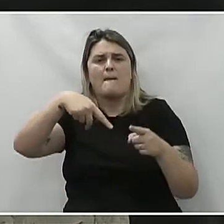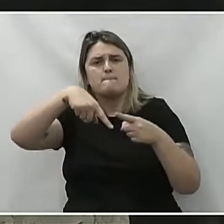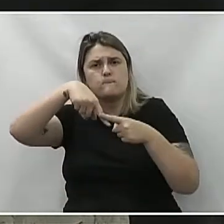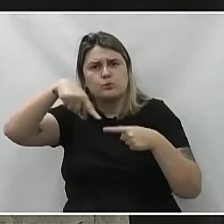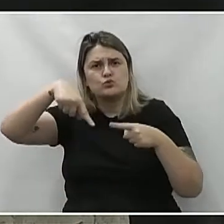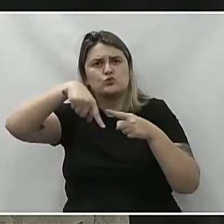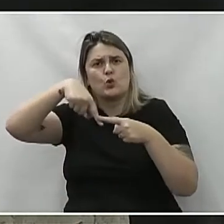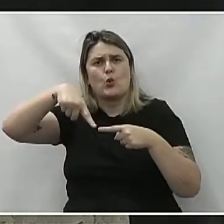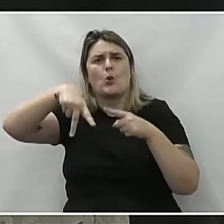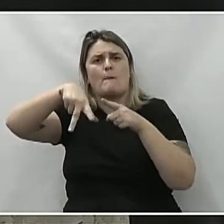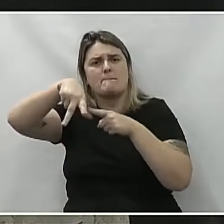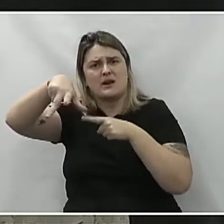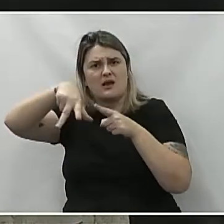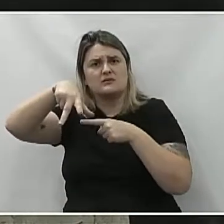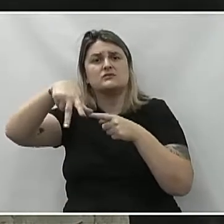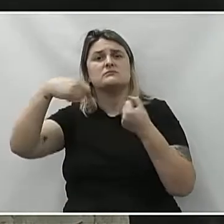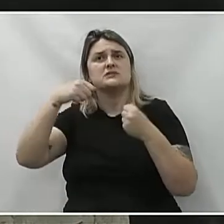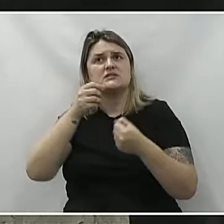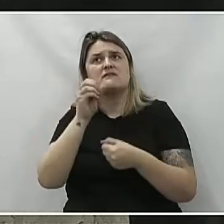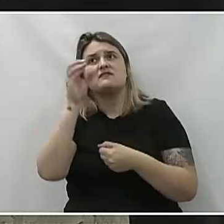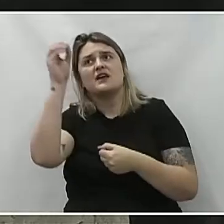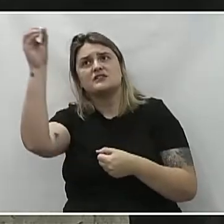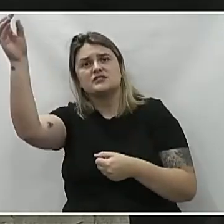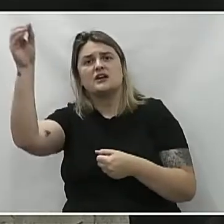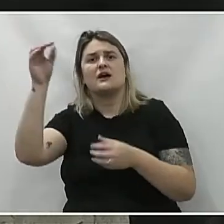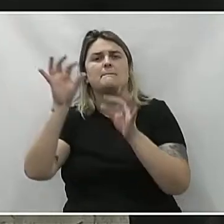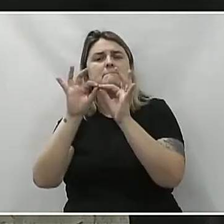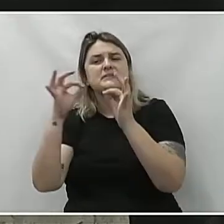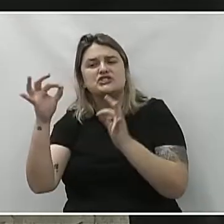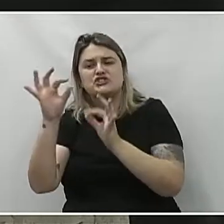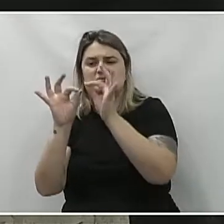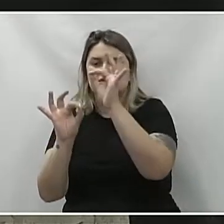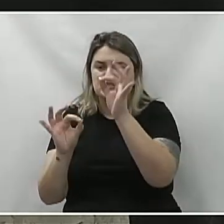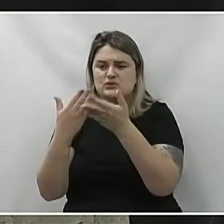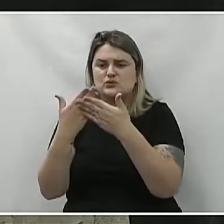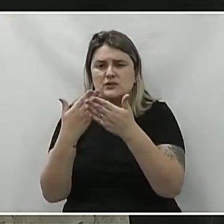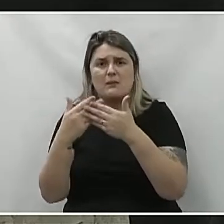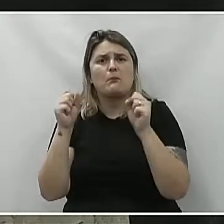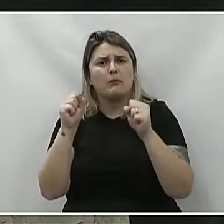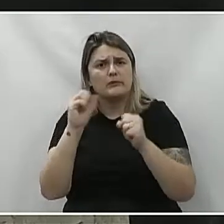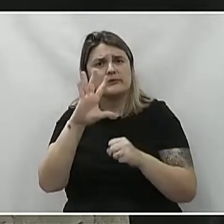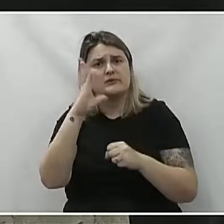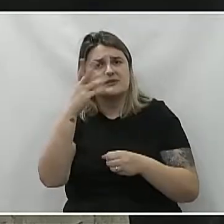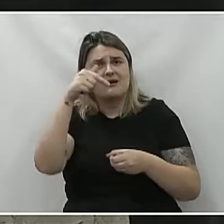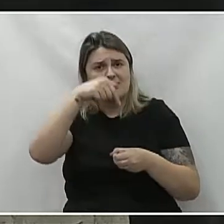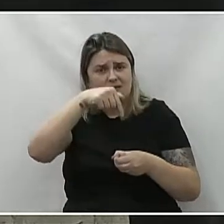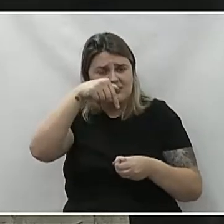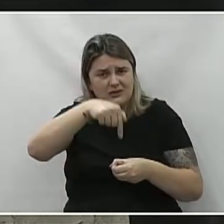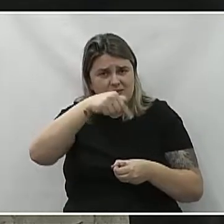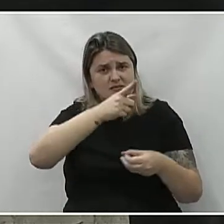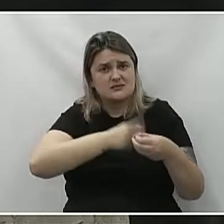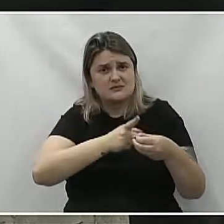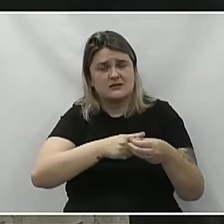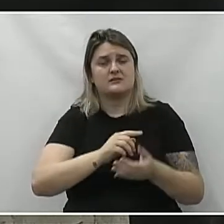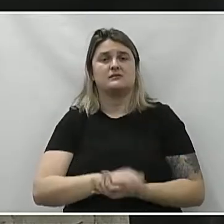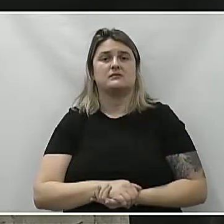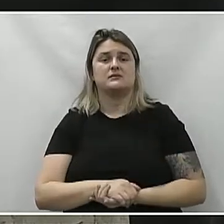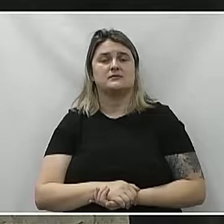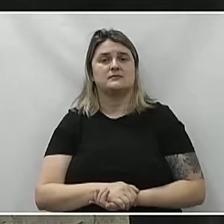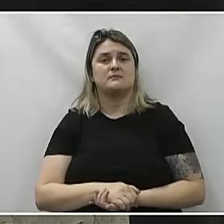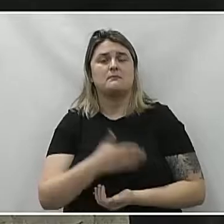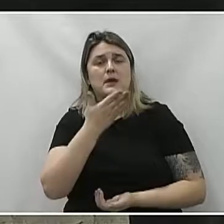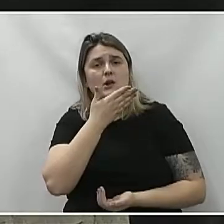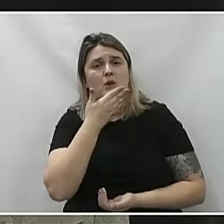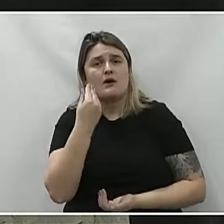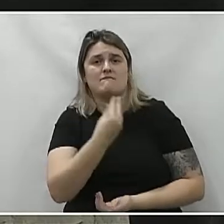membros inferiores e superiores, que tem que estar se deslocando, tirando medidas. Isso pode ser aqui na nossa cidade também, para uma